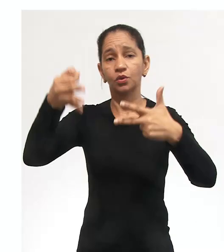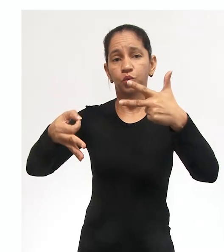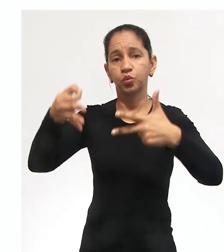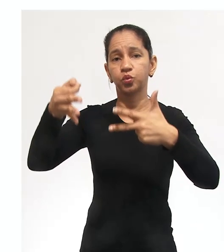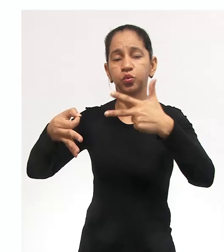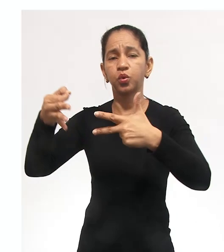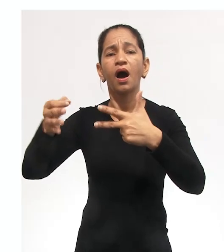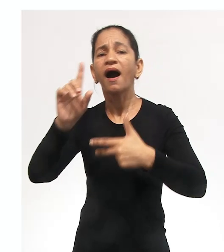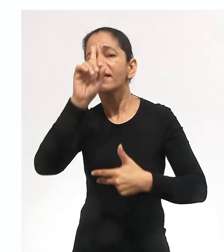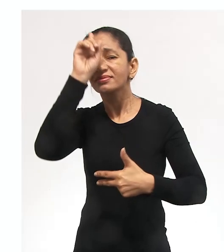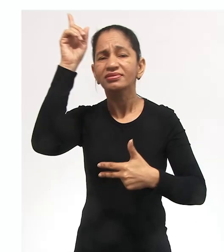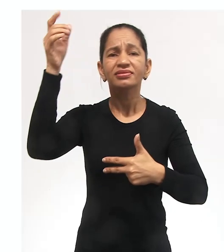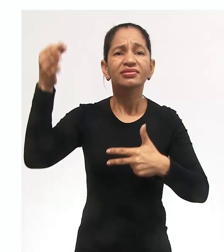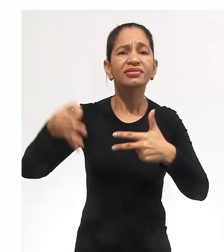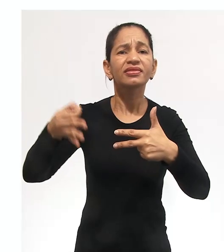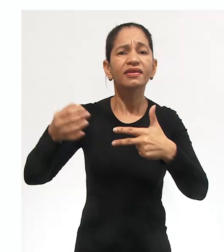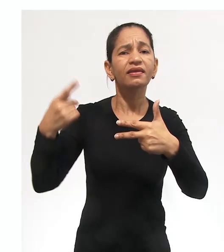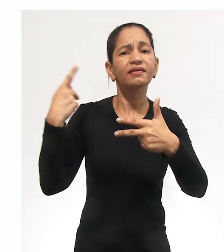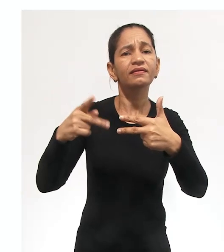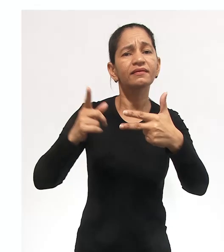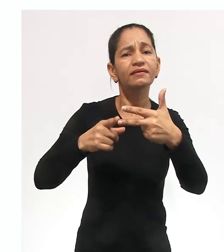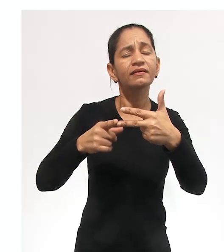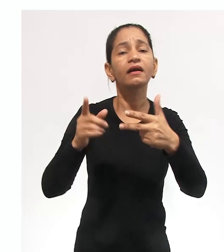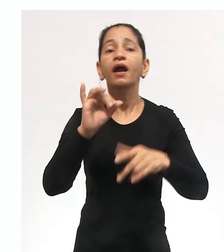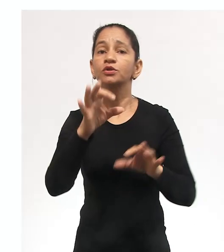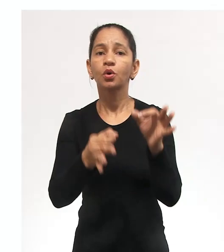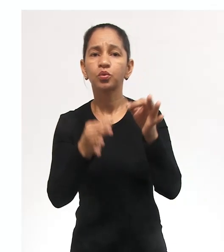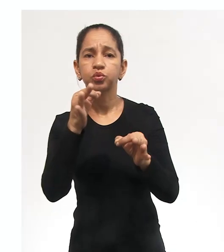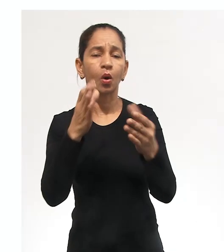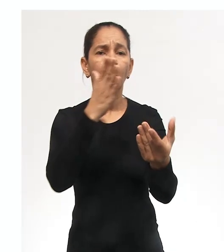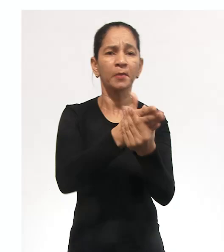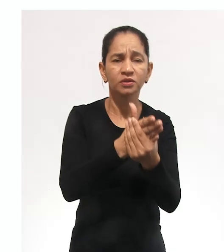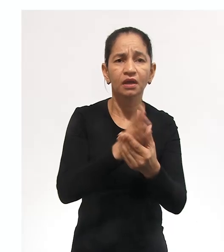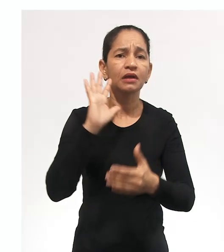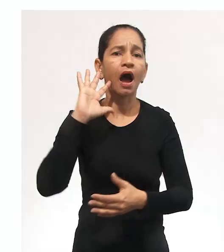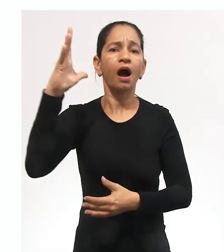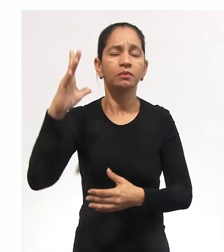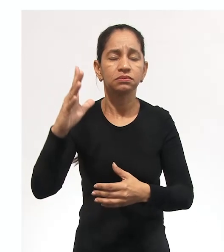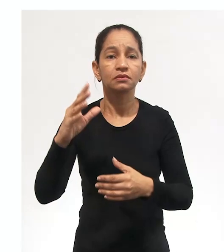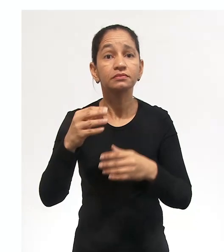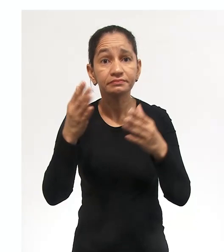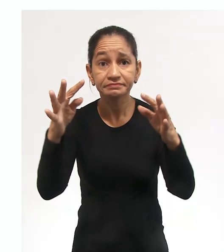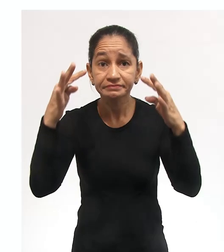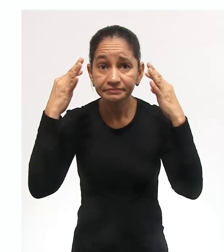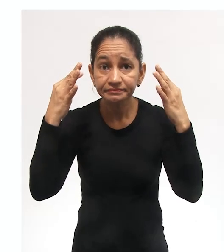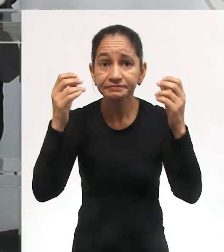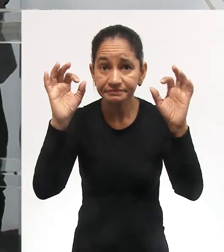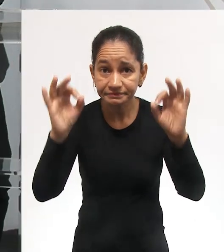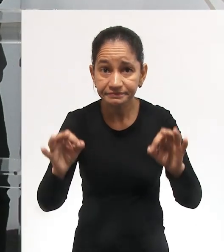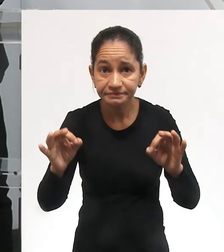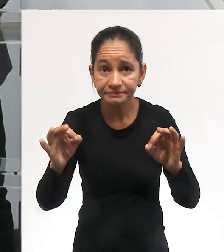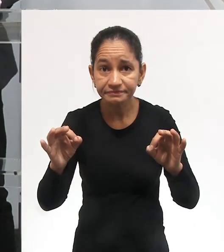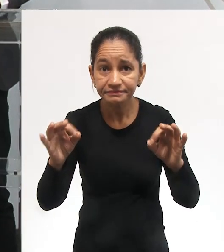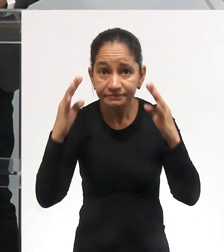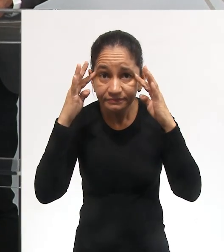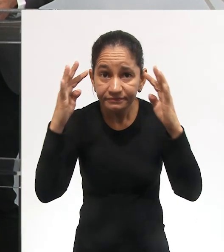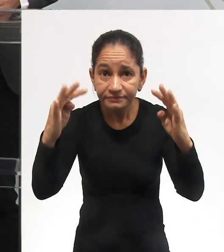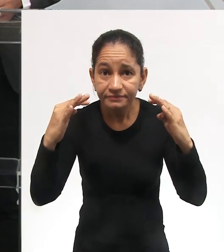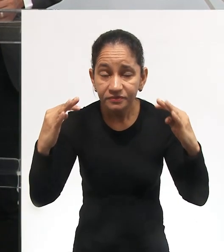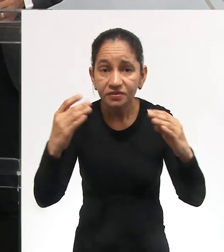A ideia do judiciário é julgar, né, possíveis conflitos que possam existir. Senhores, voltem aqui comigo. Atenção aí,